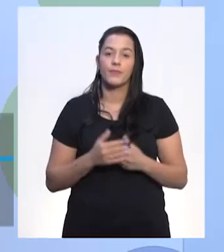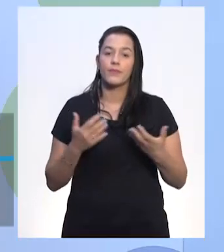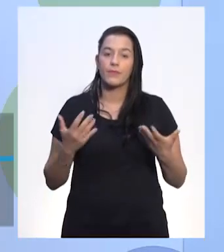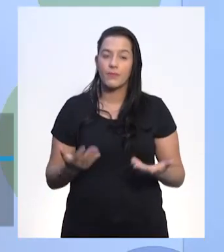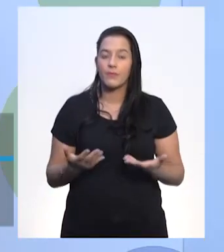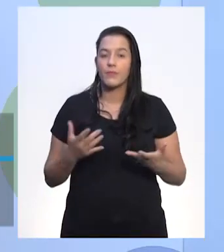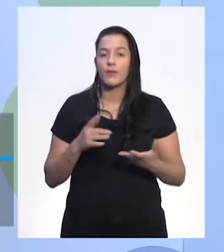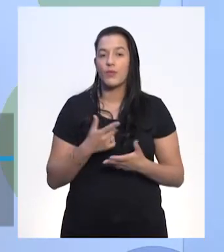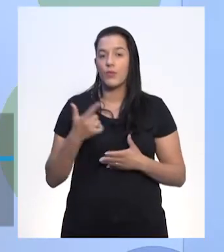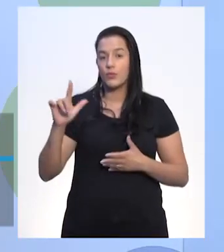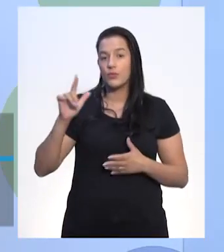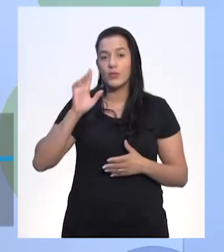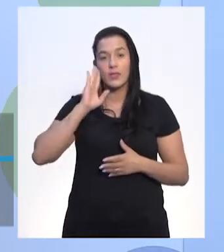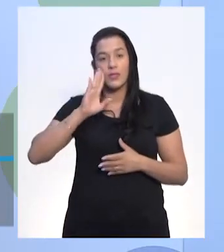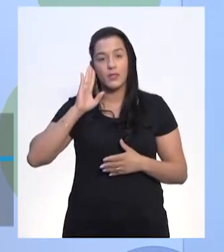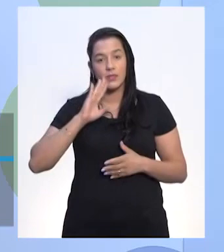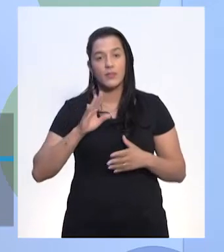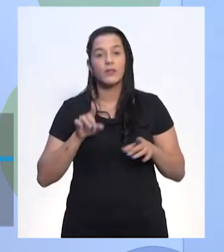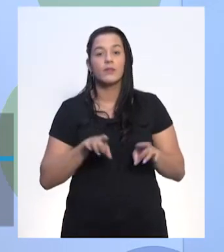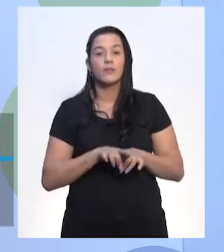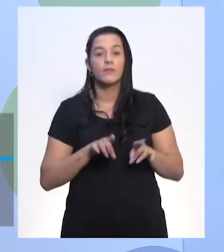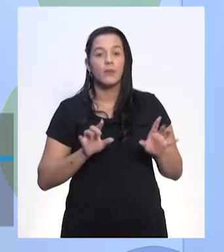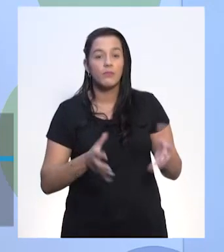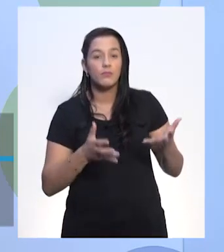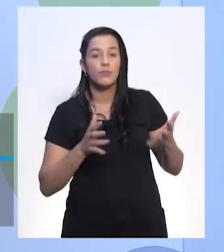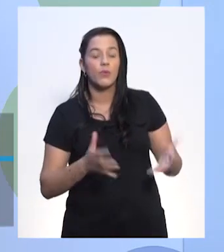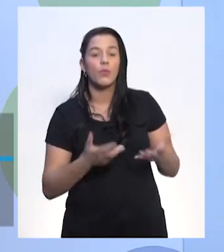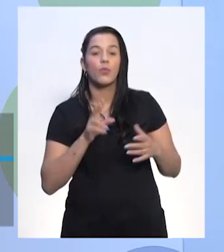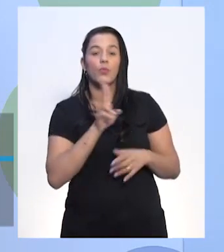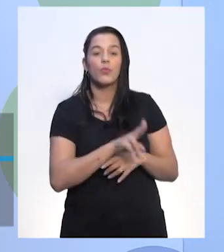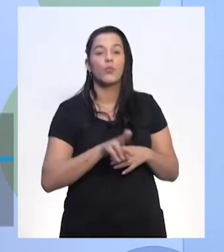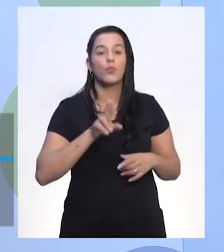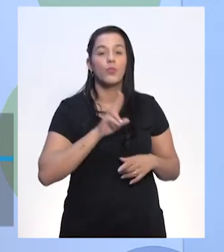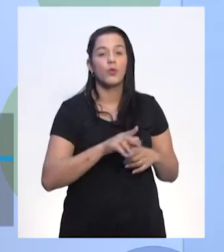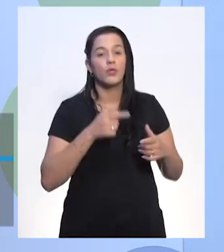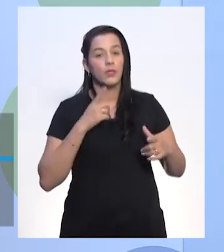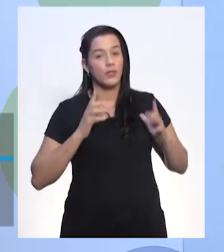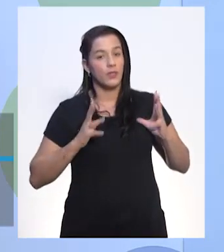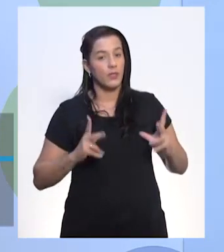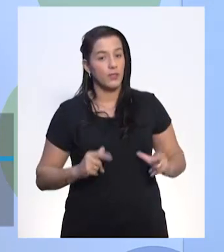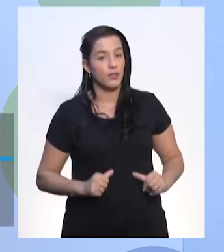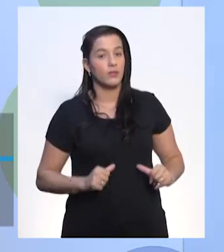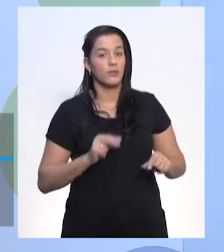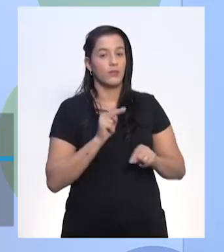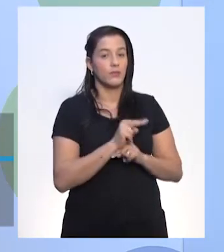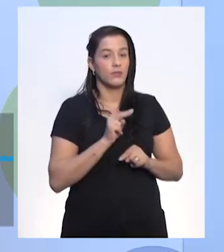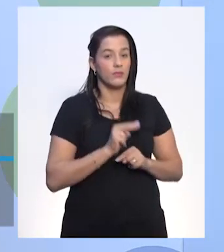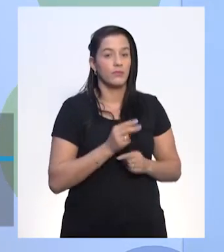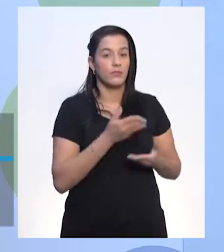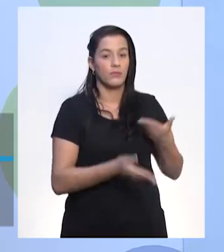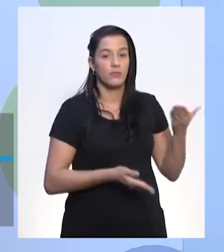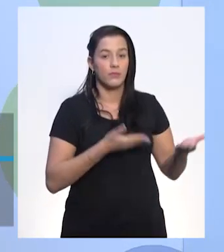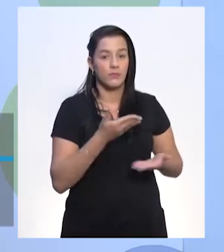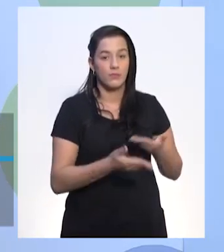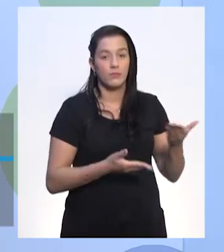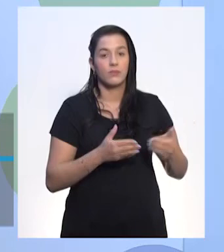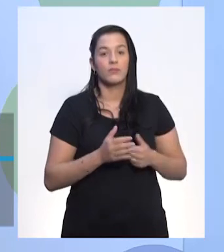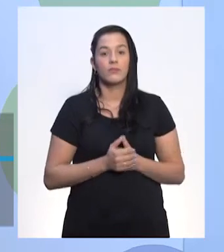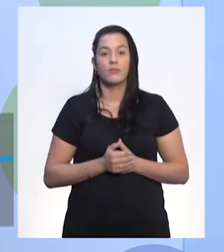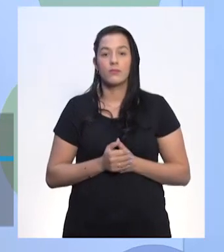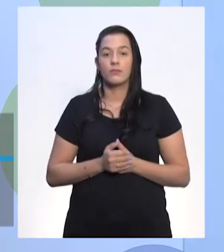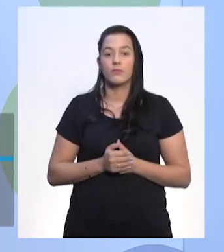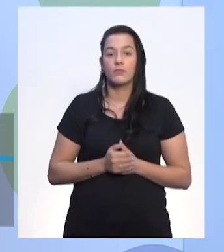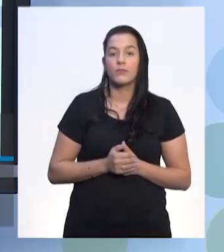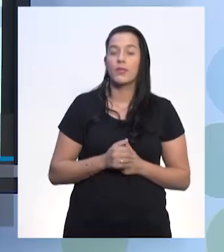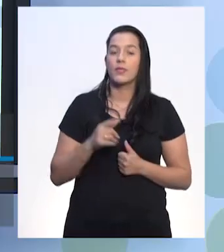Eduardo falou que é legal a gente colaborar com o uso adequado, limpeza e conservação do espaço. Por isso, professor, que eu perguntei